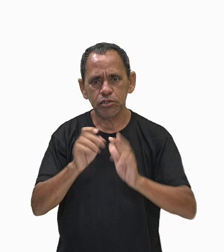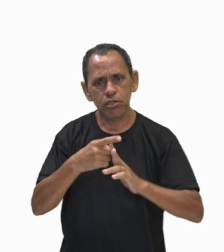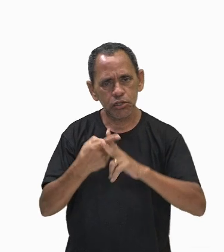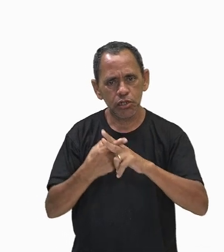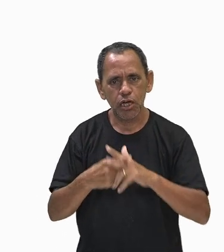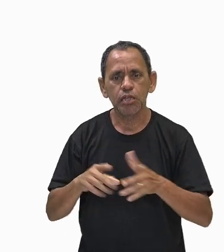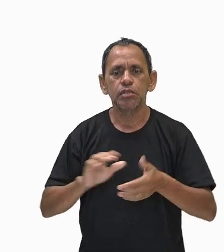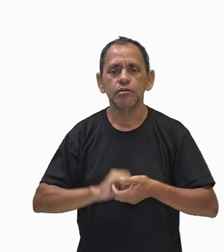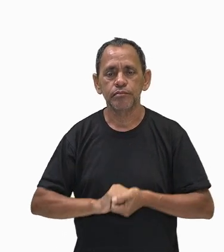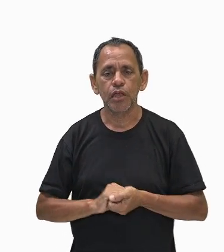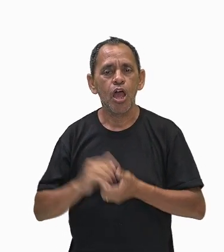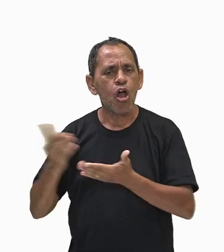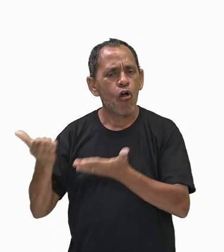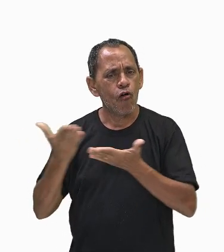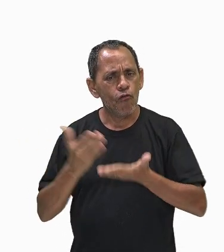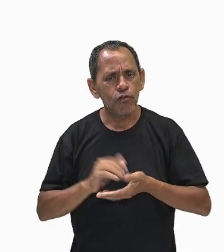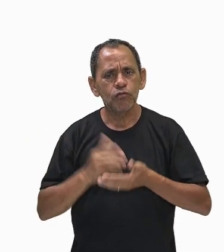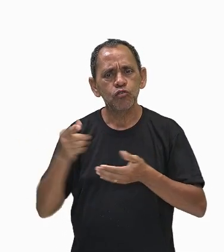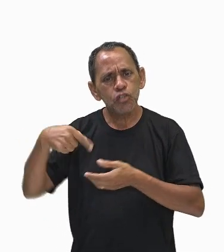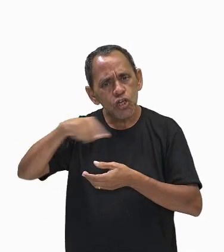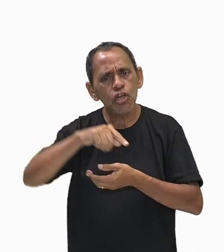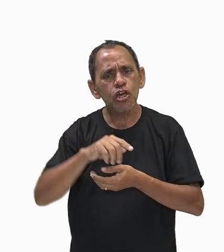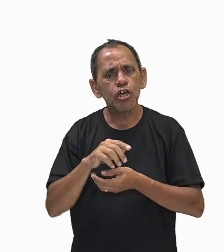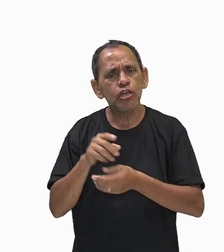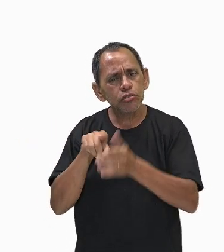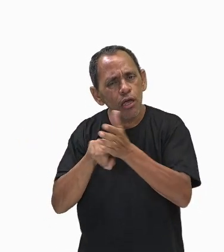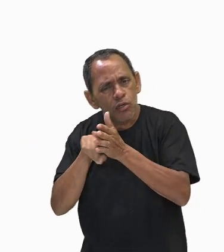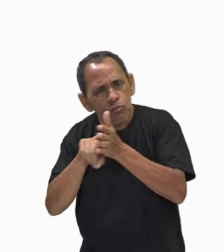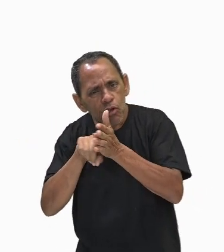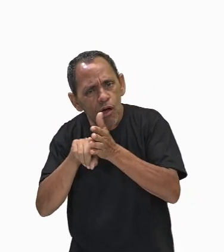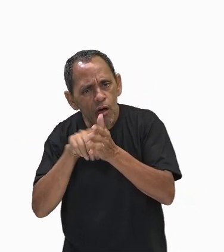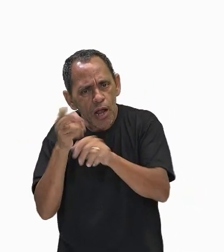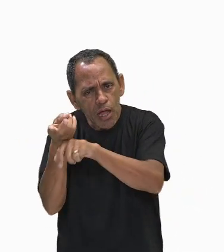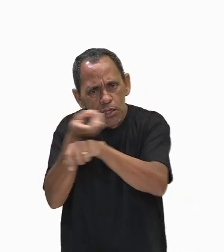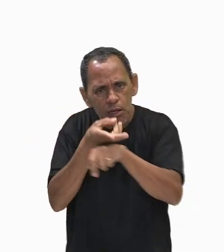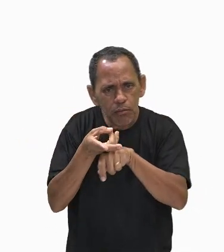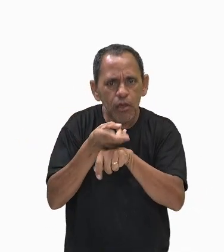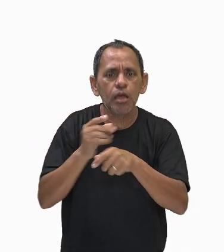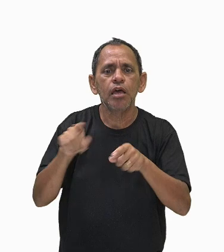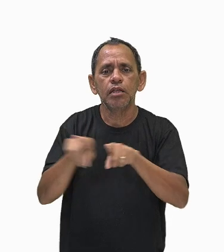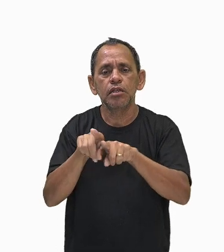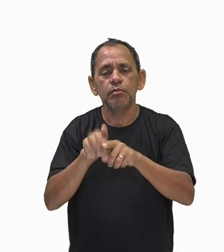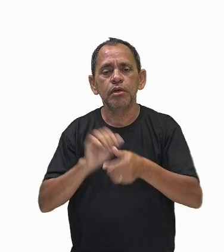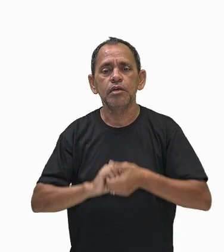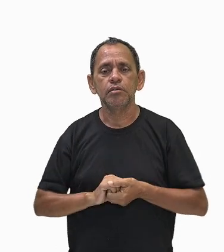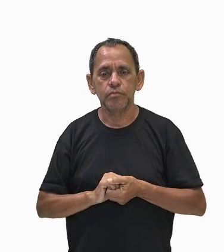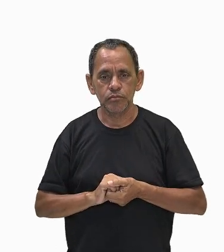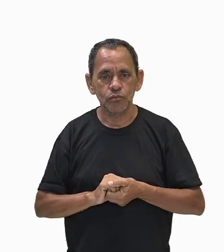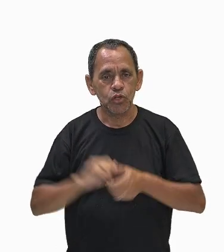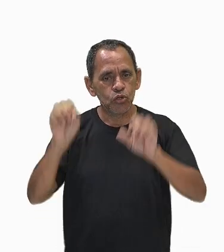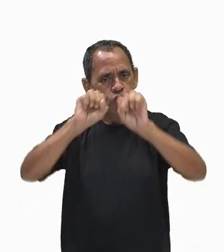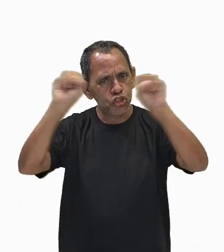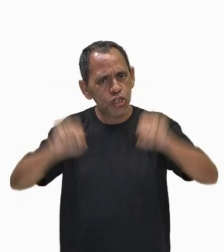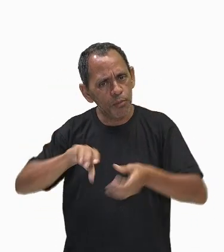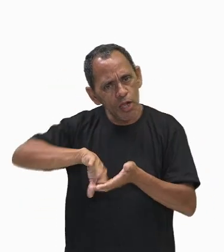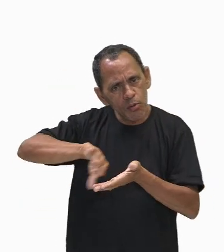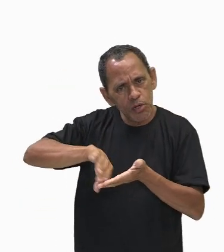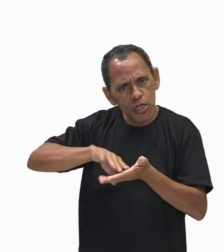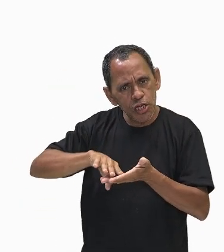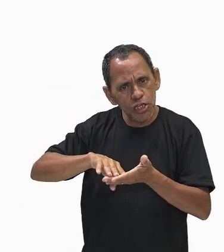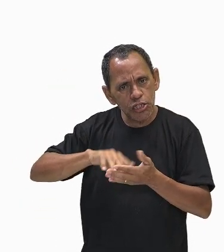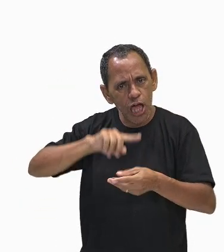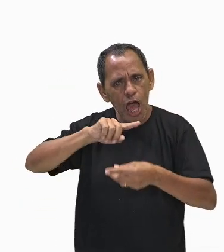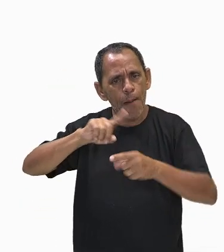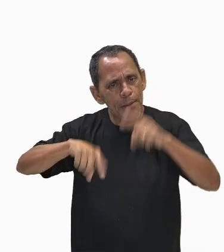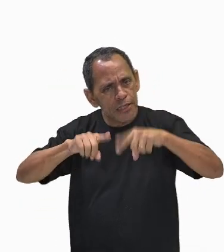rede complexa de órgãos e funções que trabalham em conjunto para eliminar resíduos, regular o equilíbrio